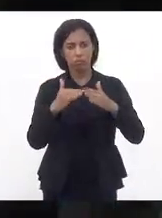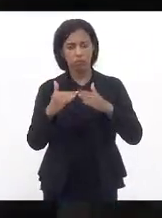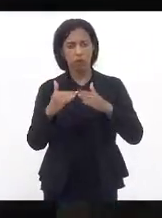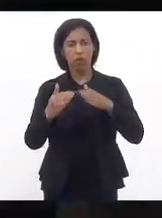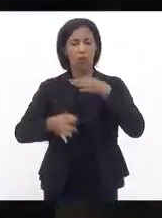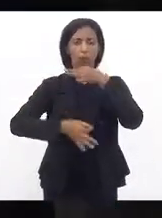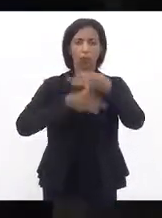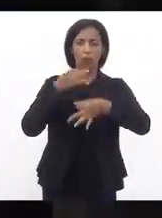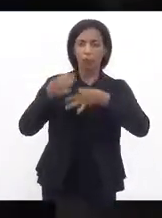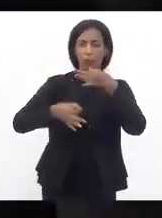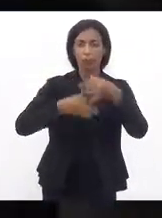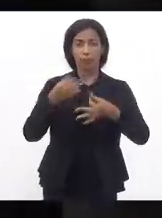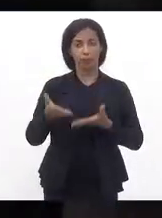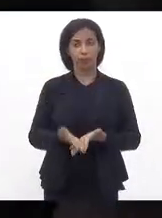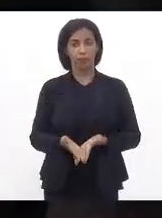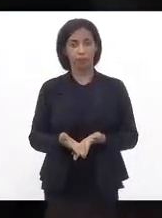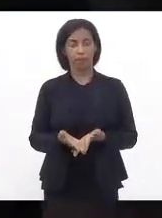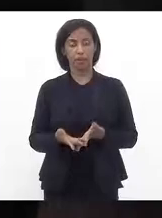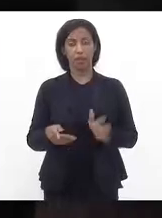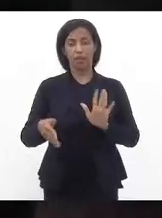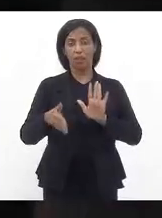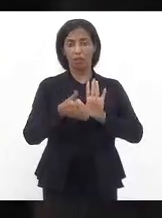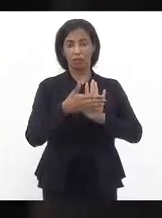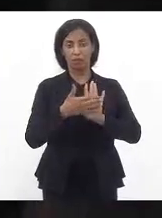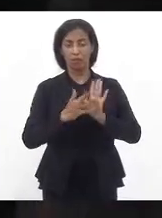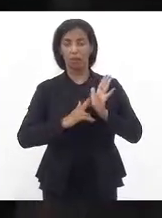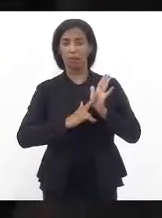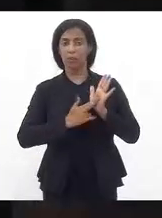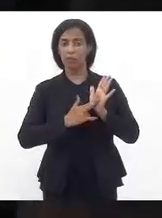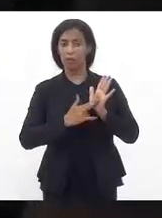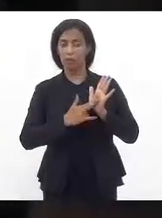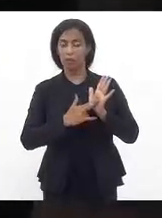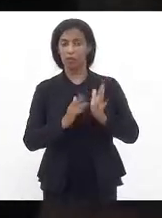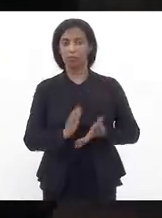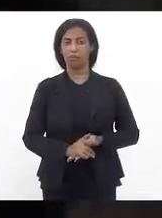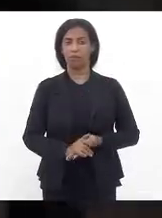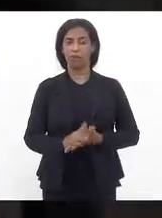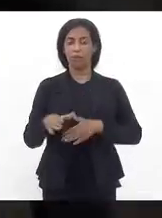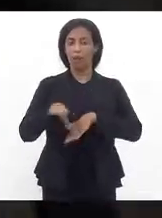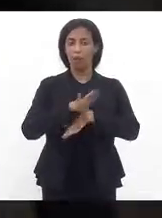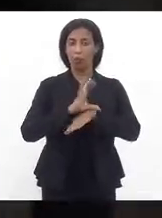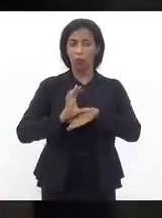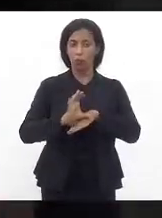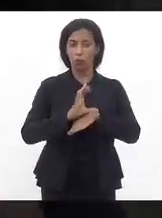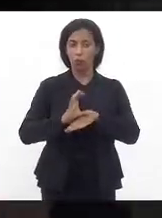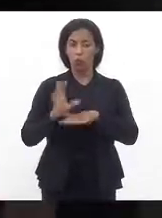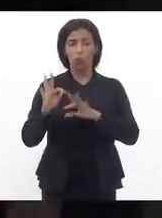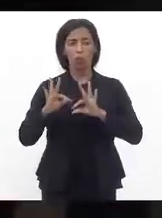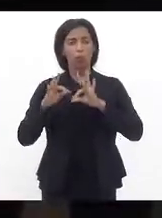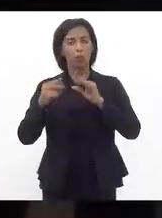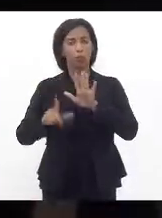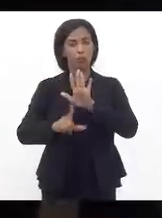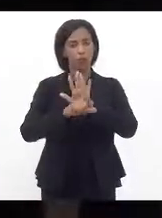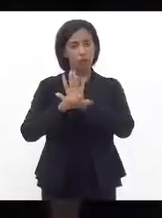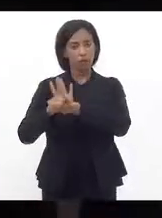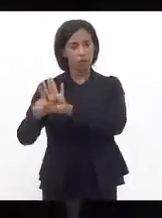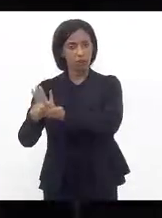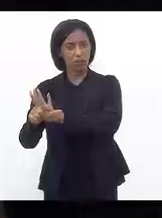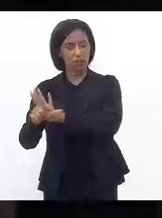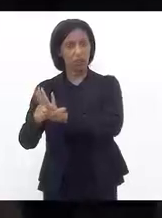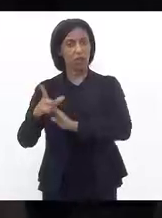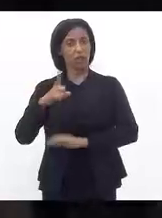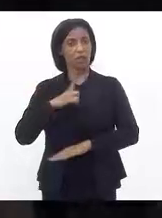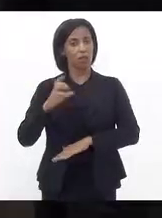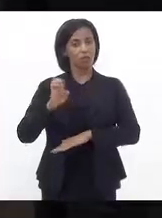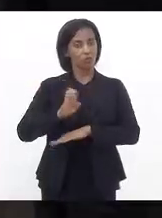convicções e respaldado pelo Regimento pela nossa Constituição por todas as leis que regem